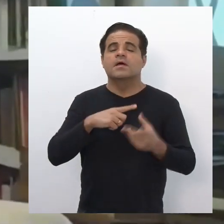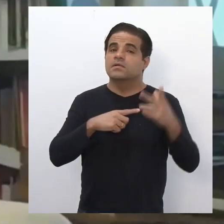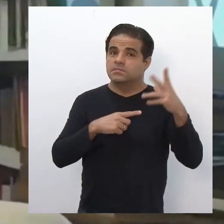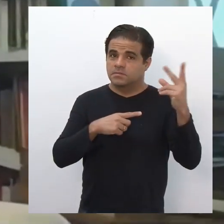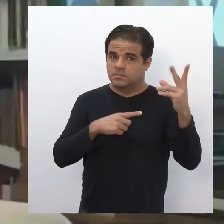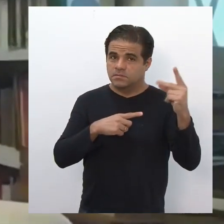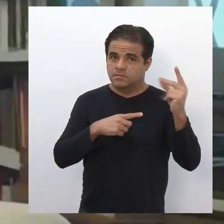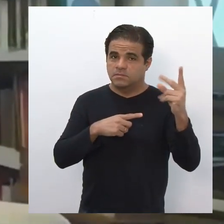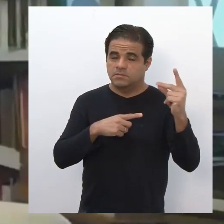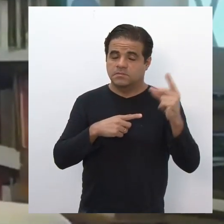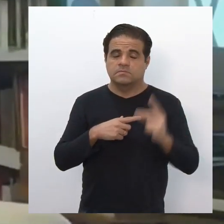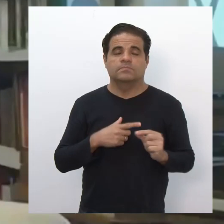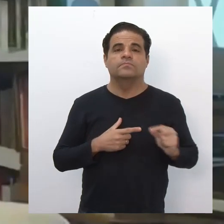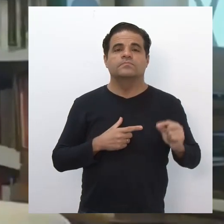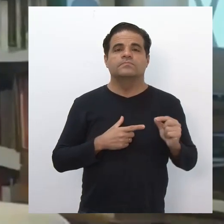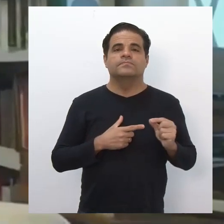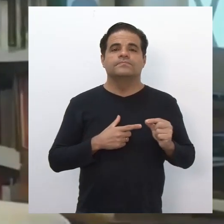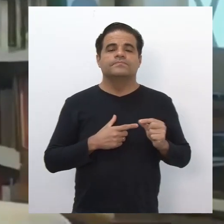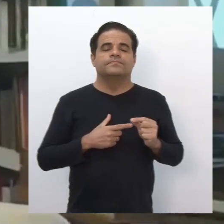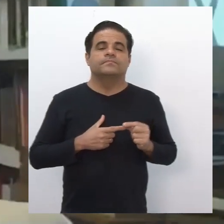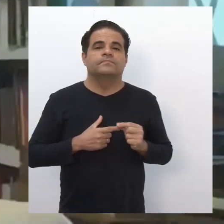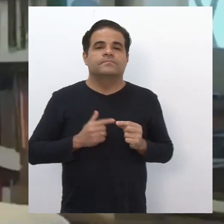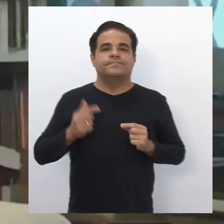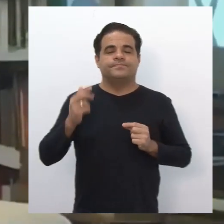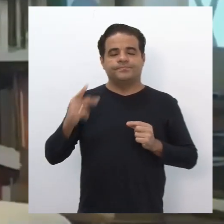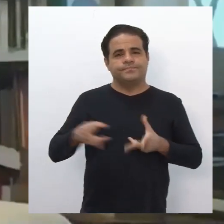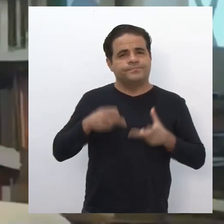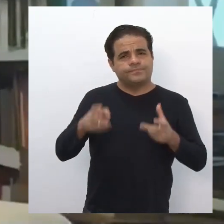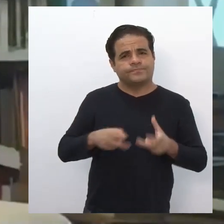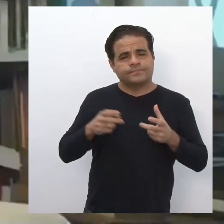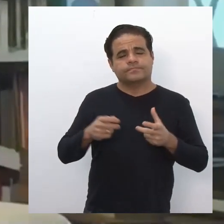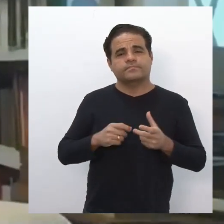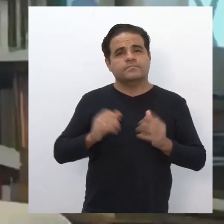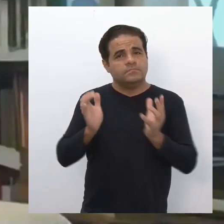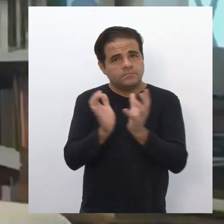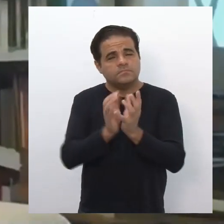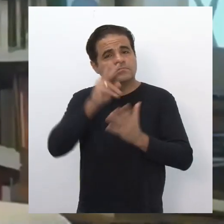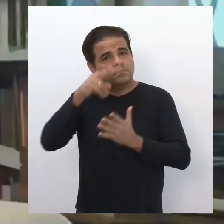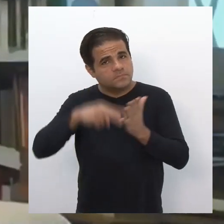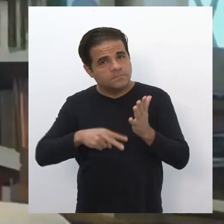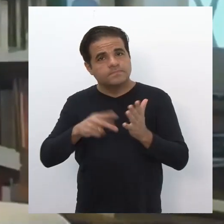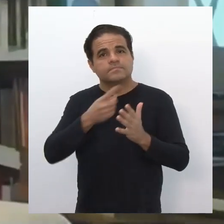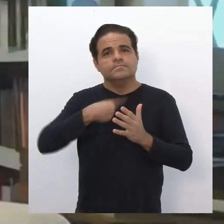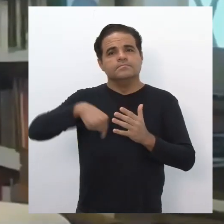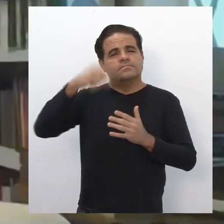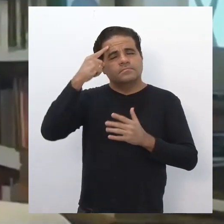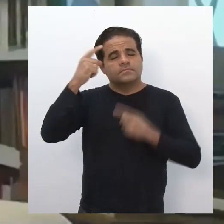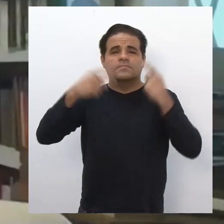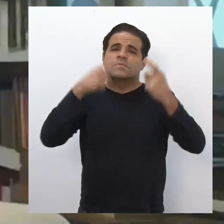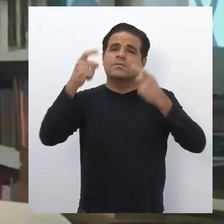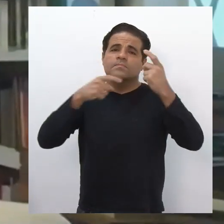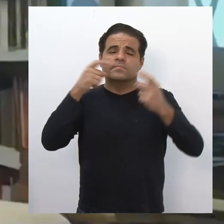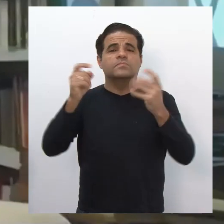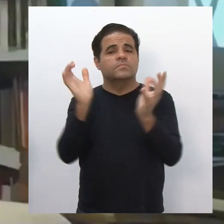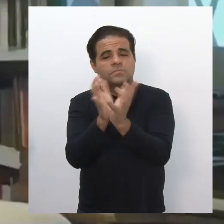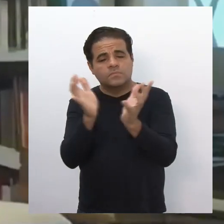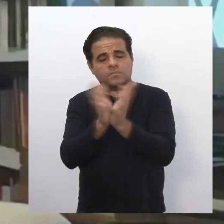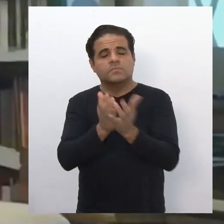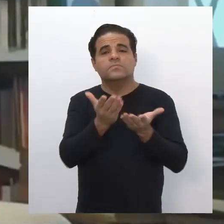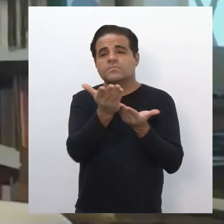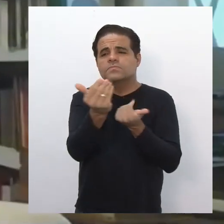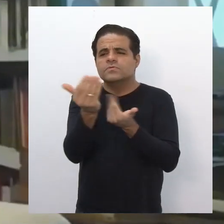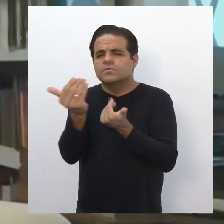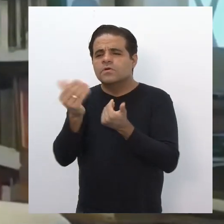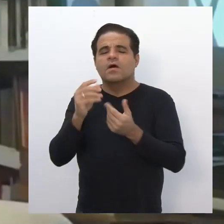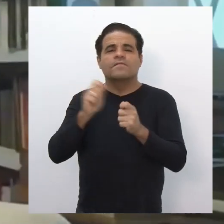segunda foi que, na exploração dos clubes de leitura, a gente estava preocupado com o público jovem, em